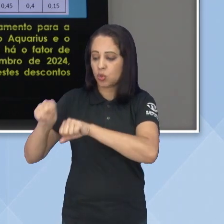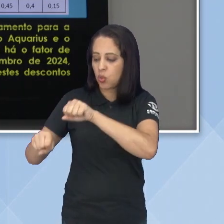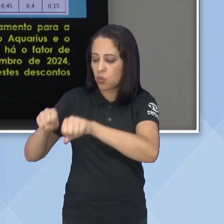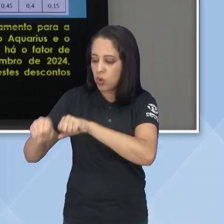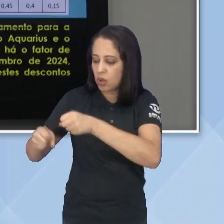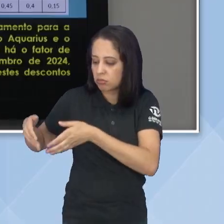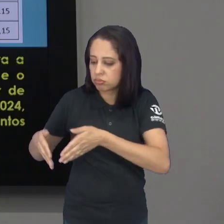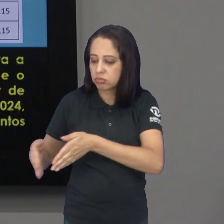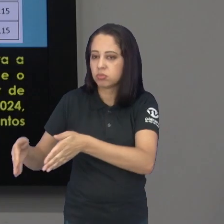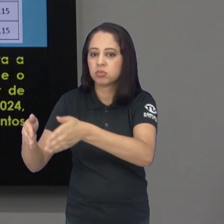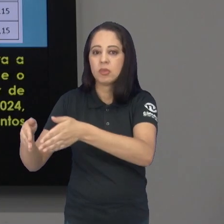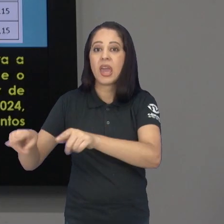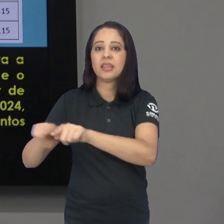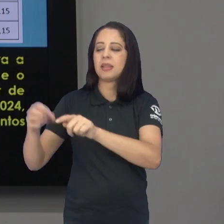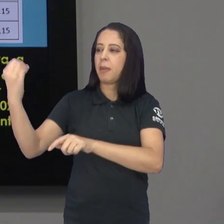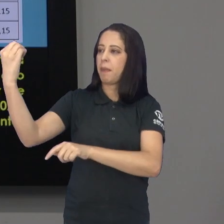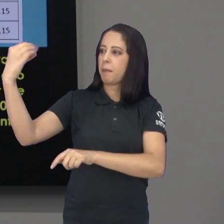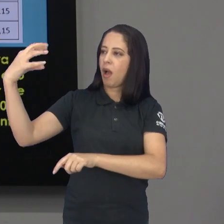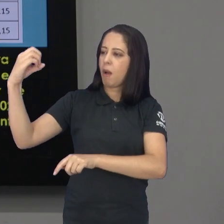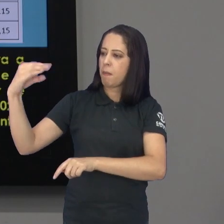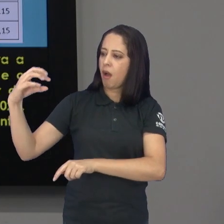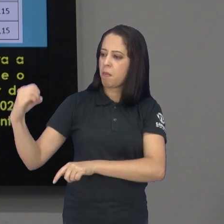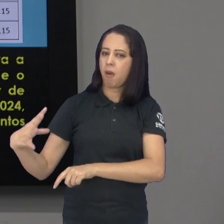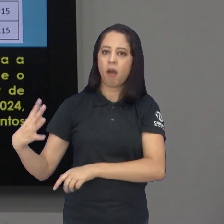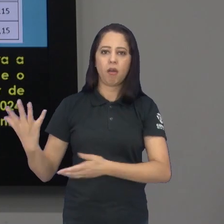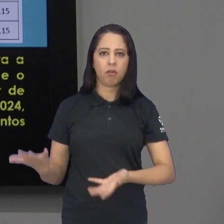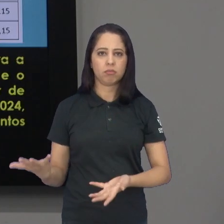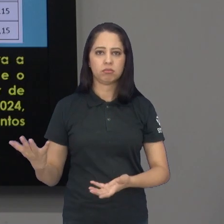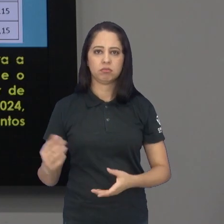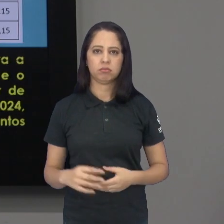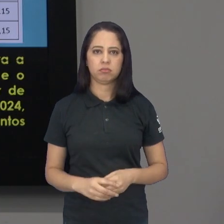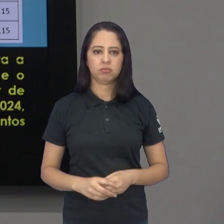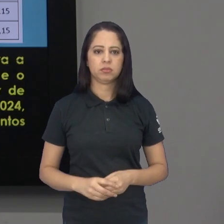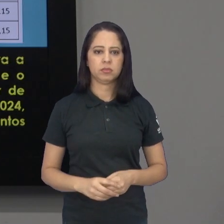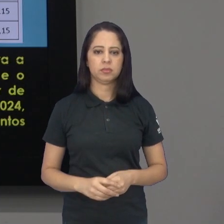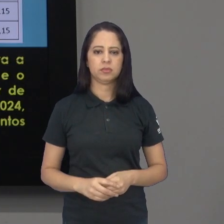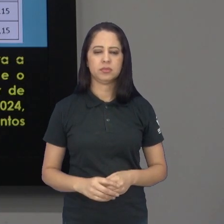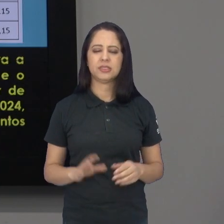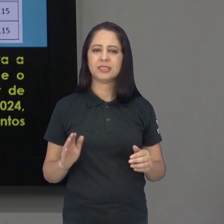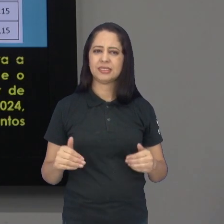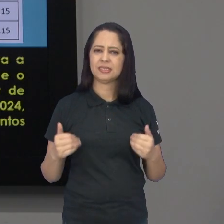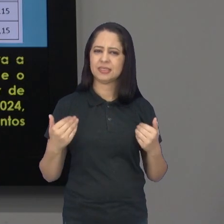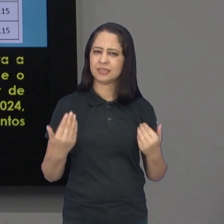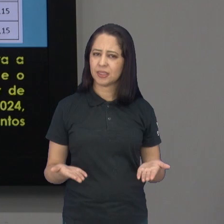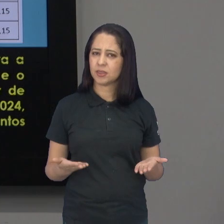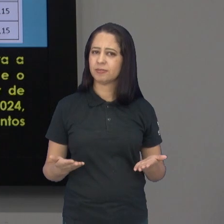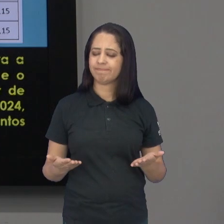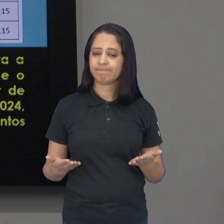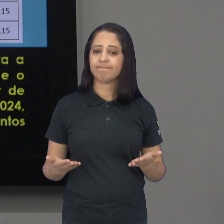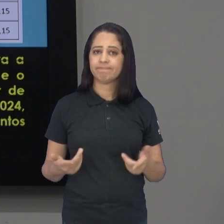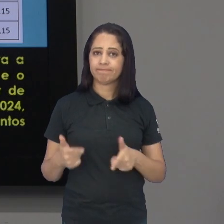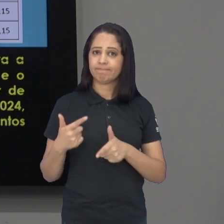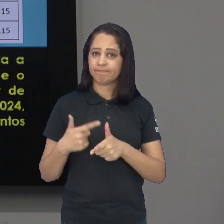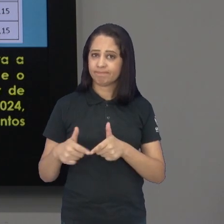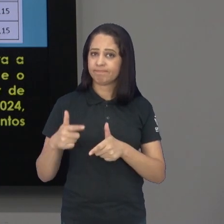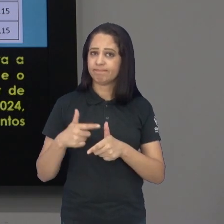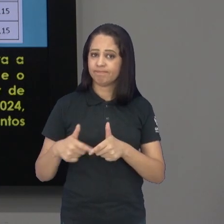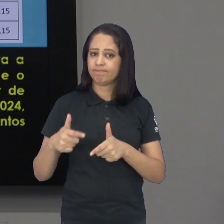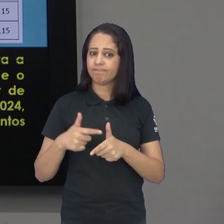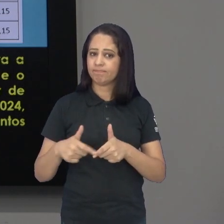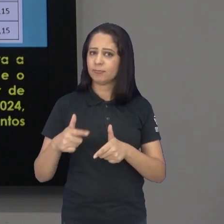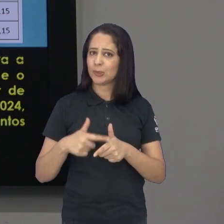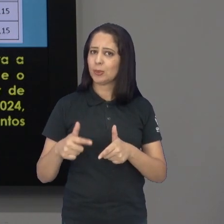semáforos inteligentes e outras coisas mais. Então, é uma situação que eu